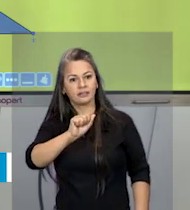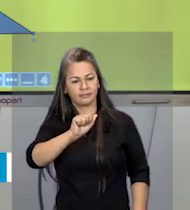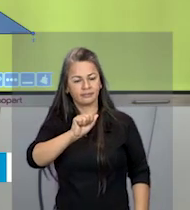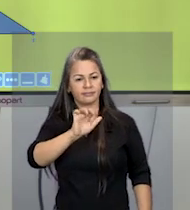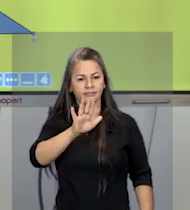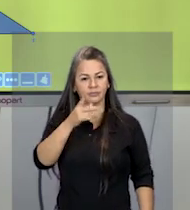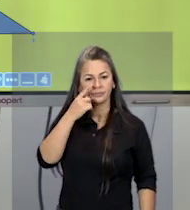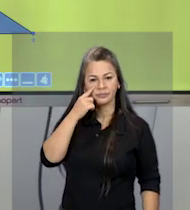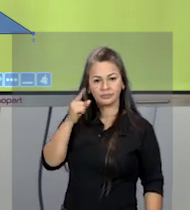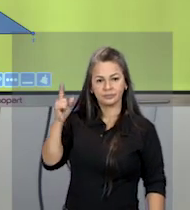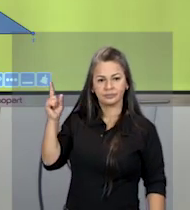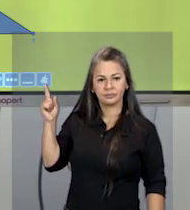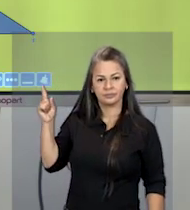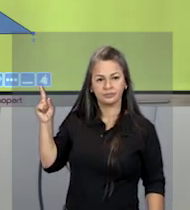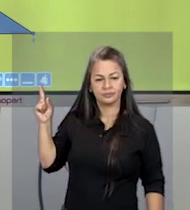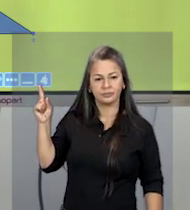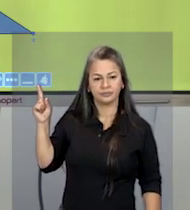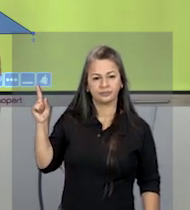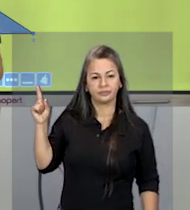retângulo,